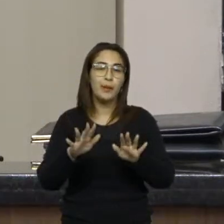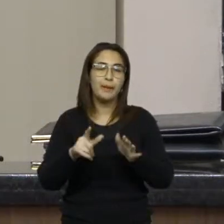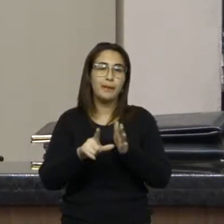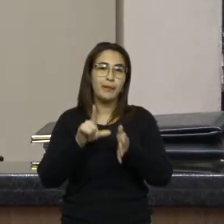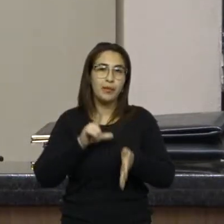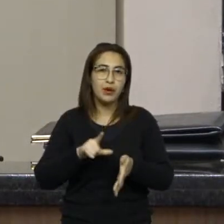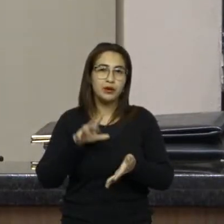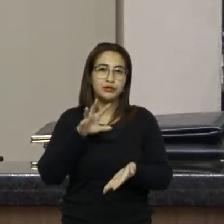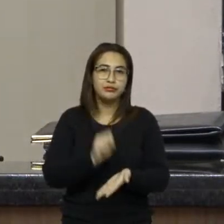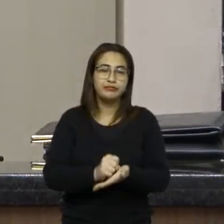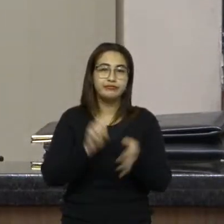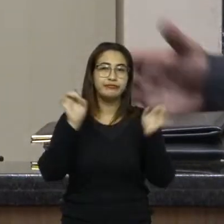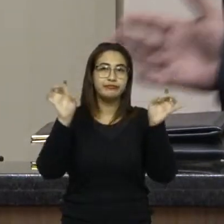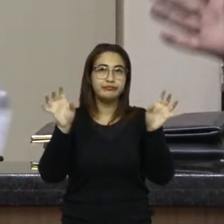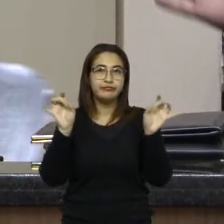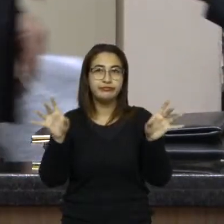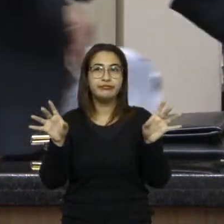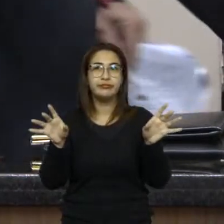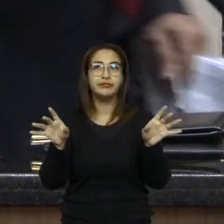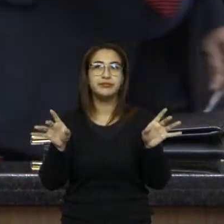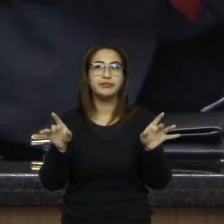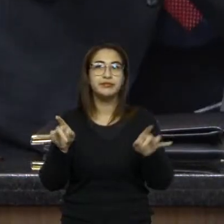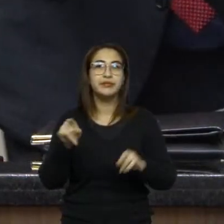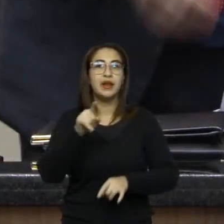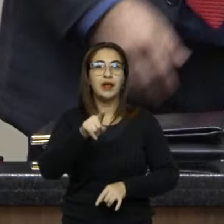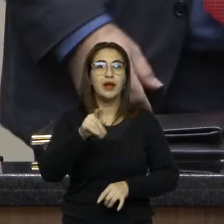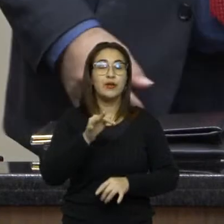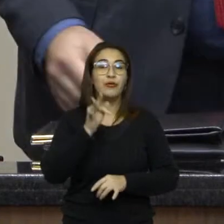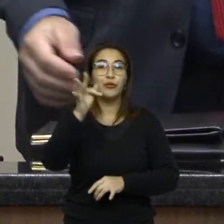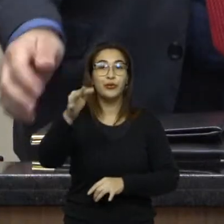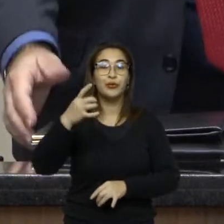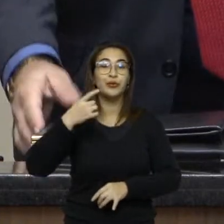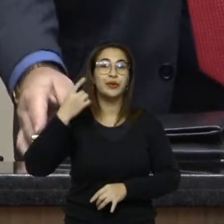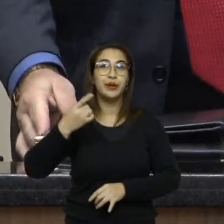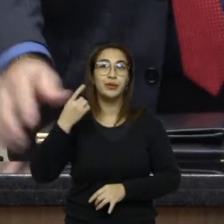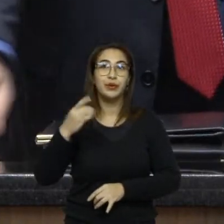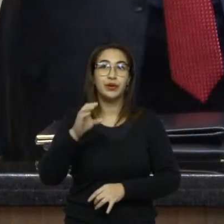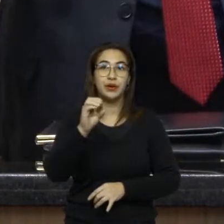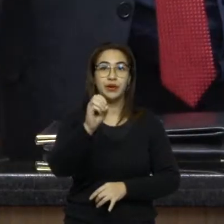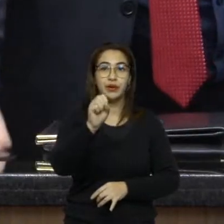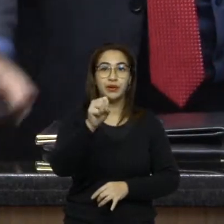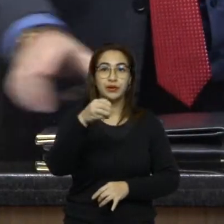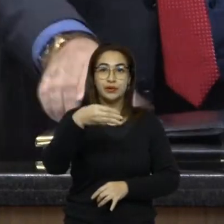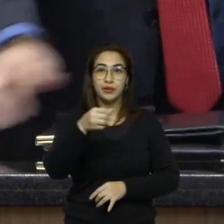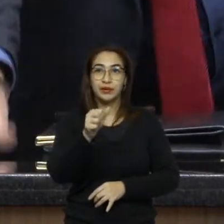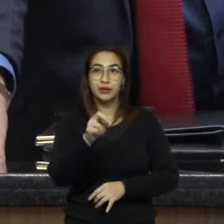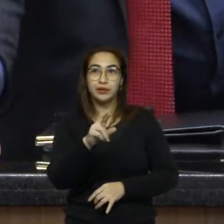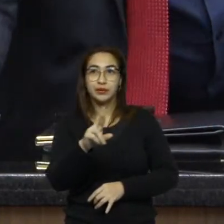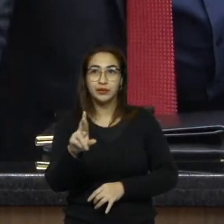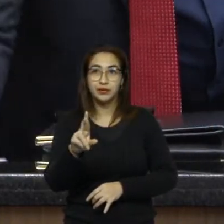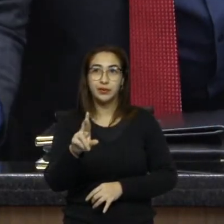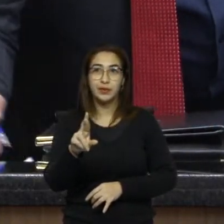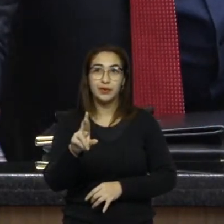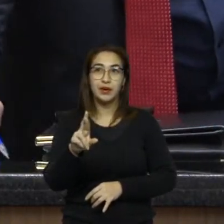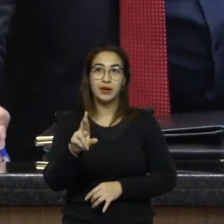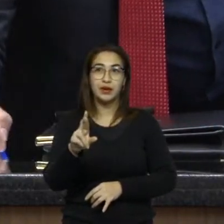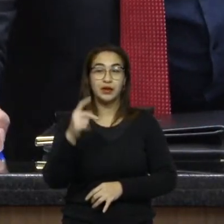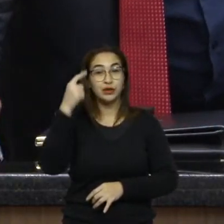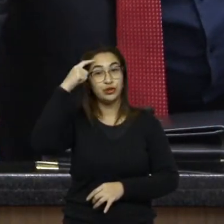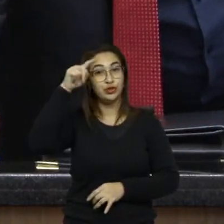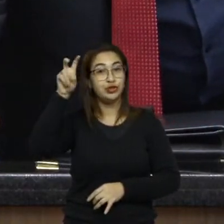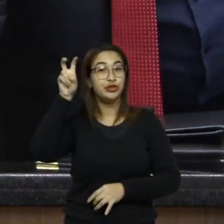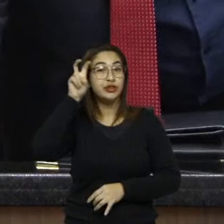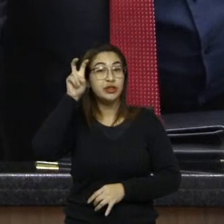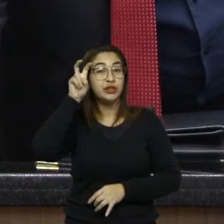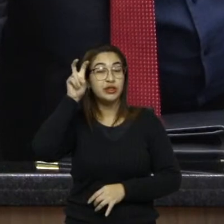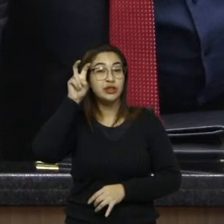gente o nosso futuro deputado Osmar Vicentini, que na próxima quinta-feira ele assume